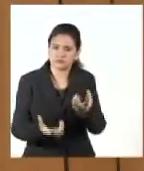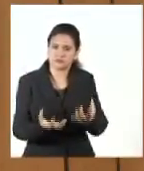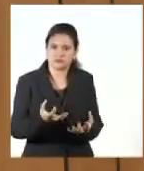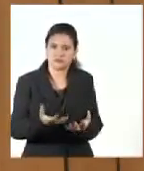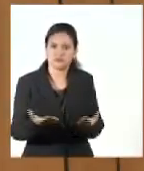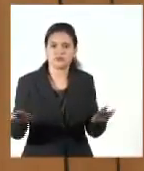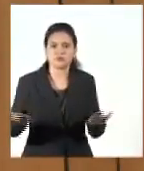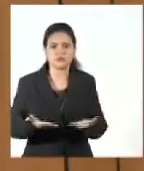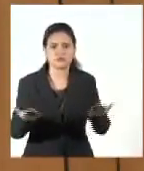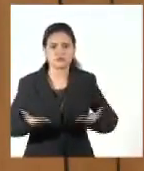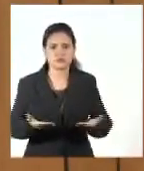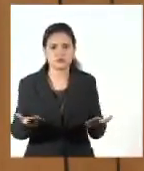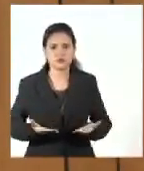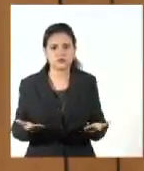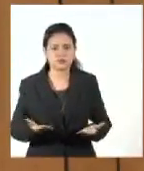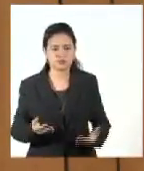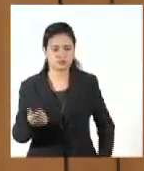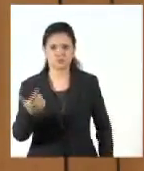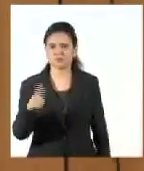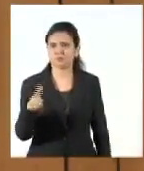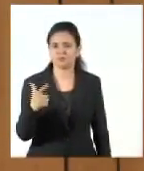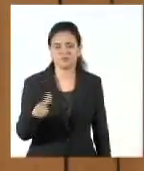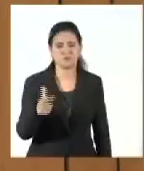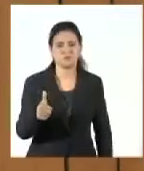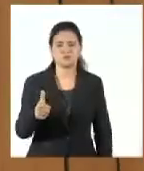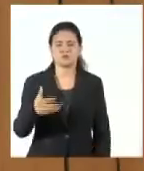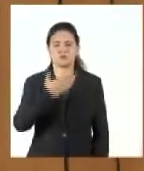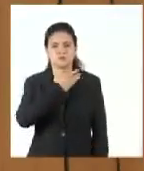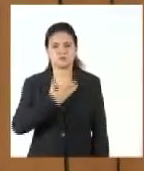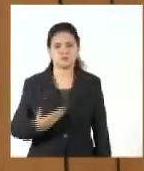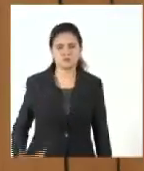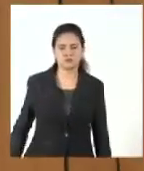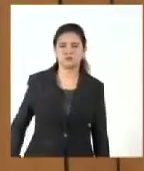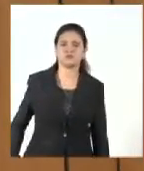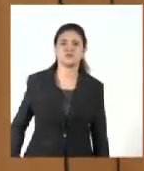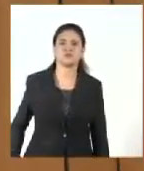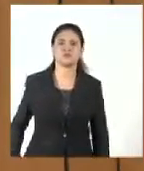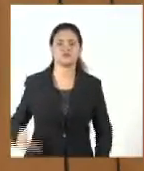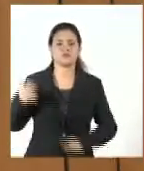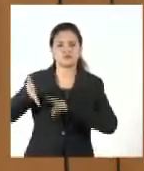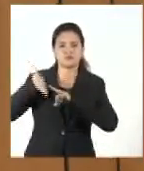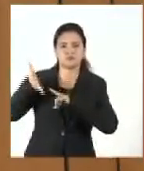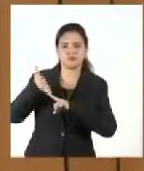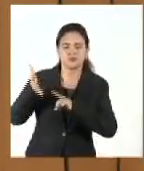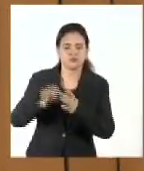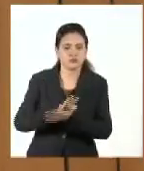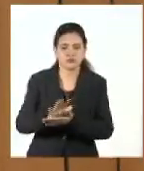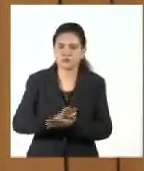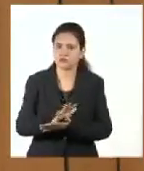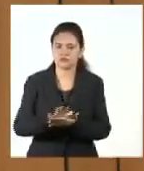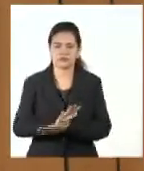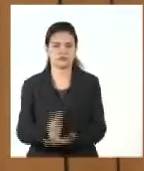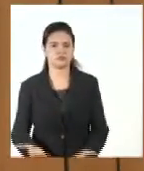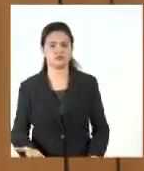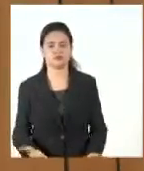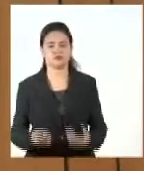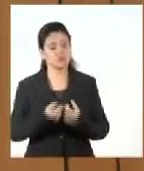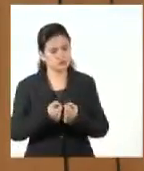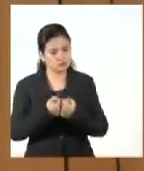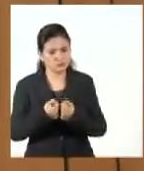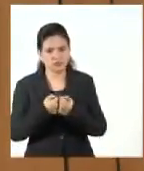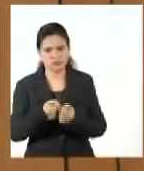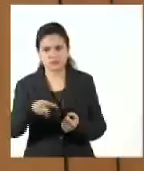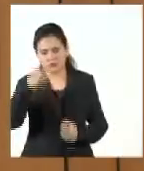um pronunciamento do governador falando dessa matança dentro dos ônibus. E